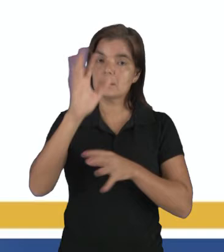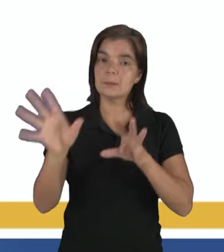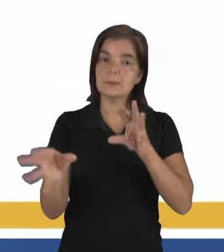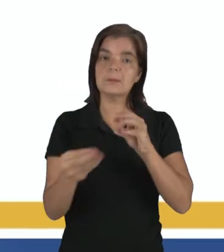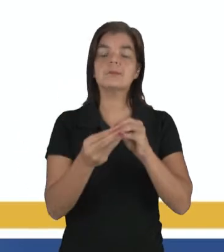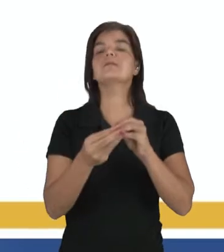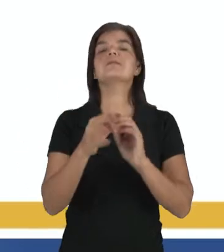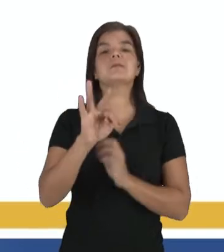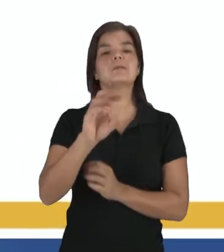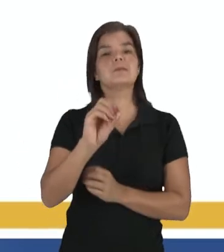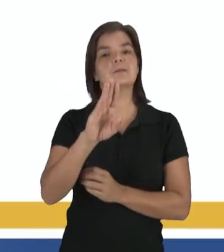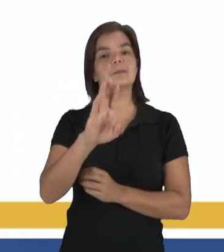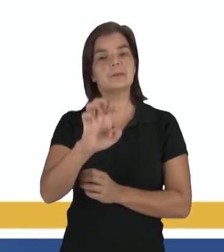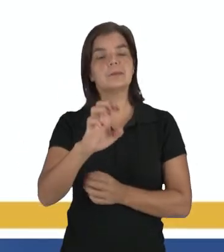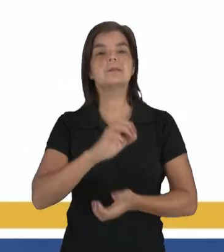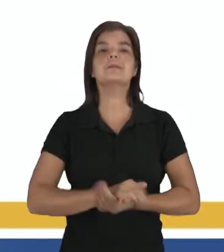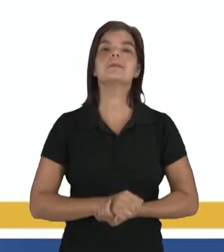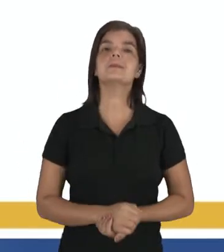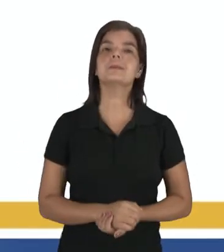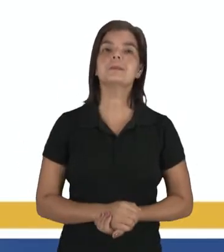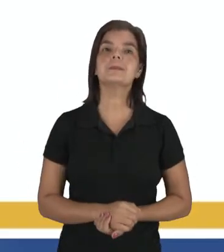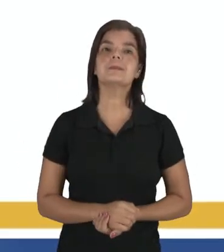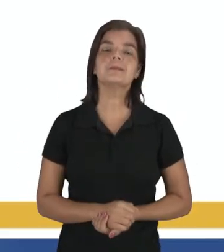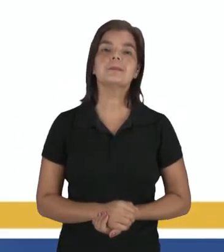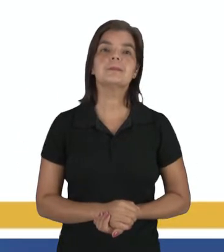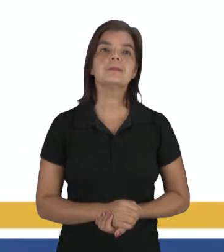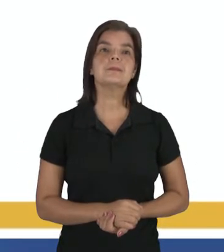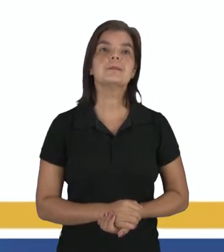que é o verbo to be que está contraído, ok?